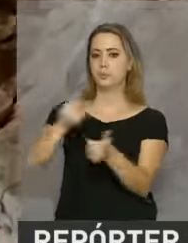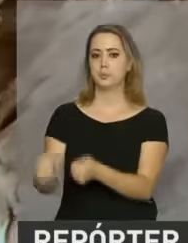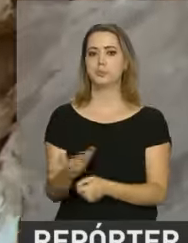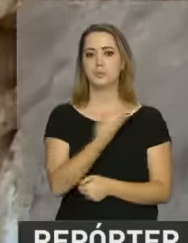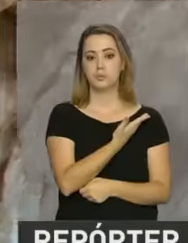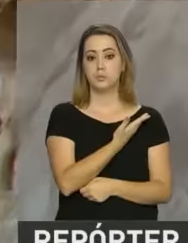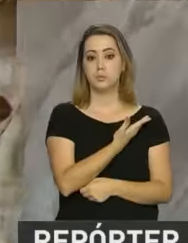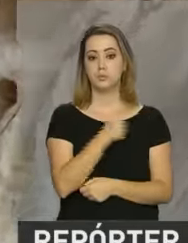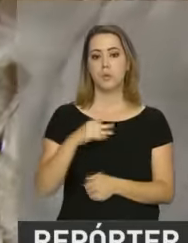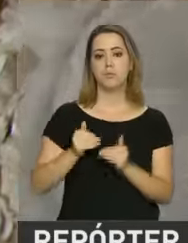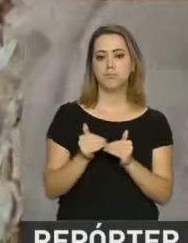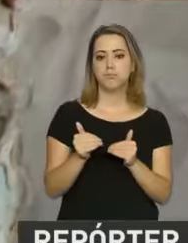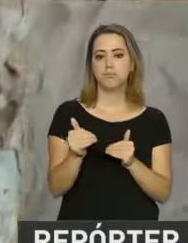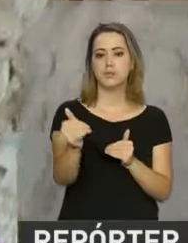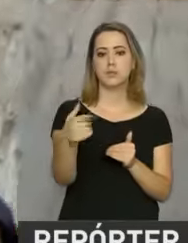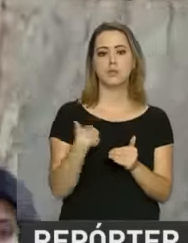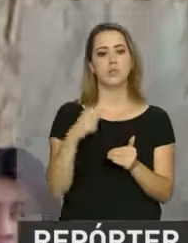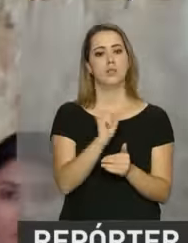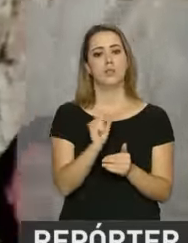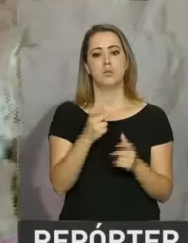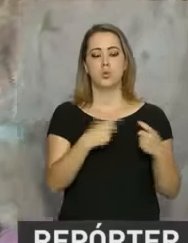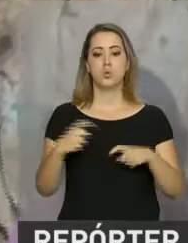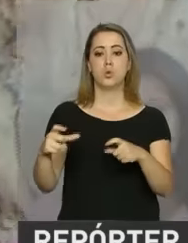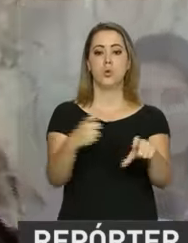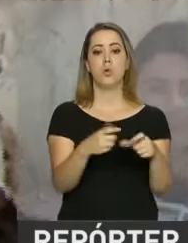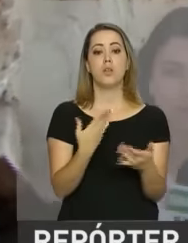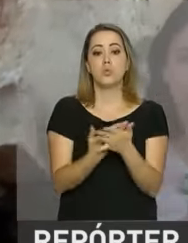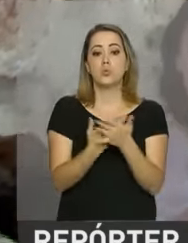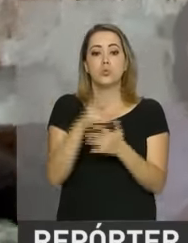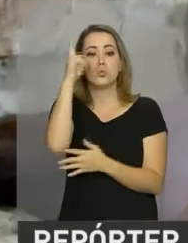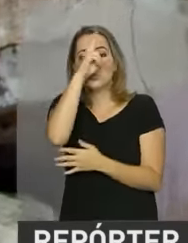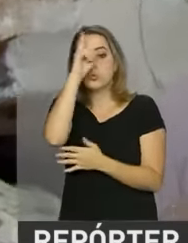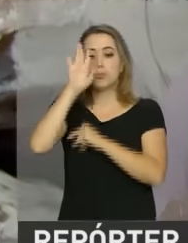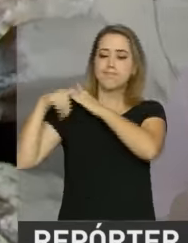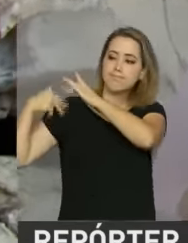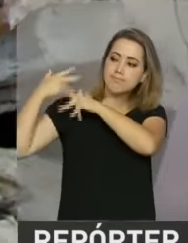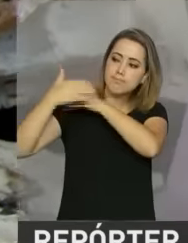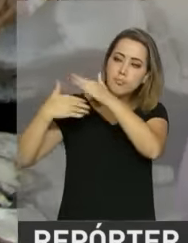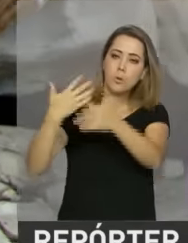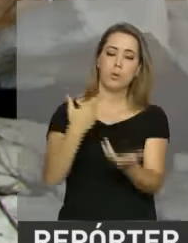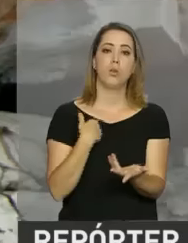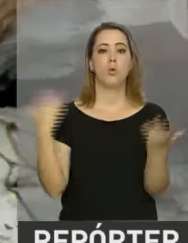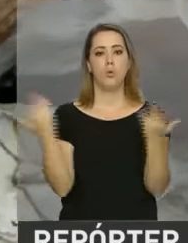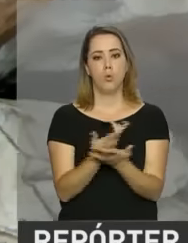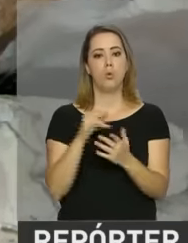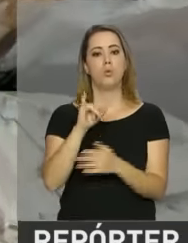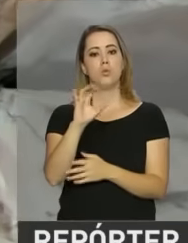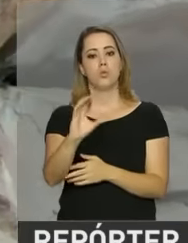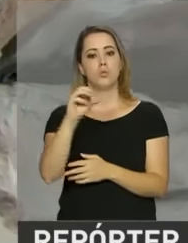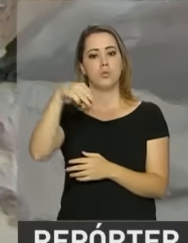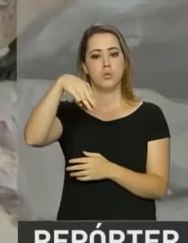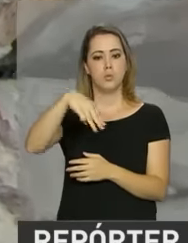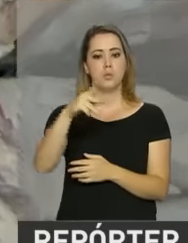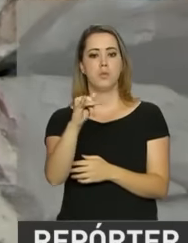Serra da capivara tem a maior concentração de sítios arqueológicos das Américas atualmente ele é administrado pelo Instituto Chico Mendes